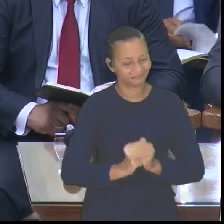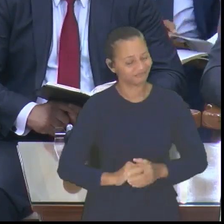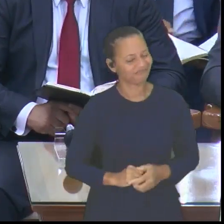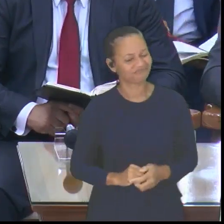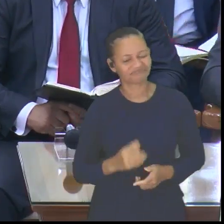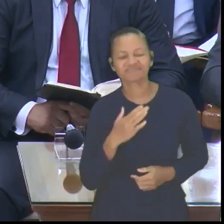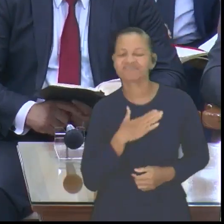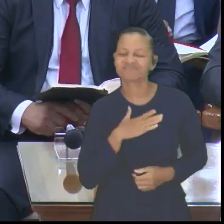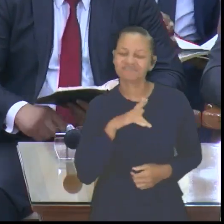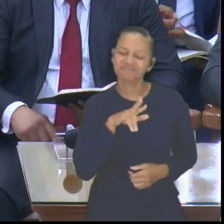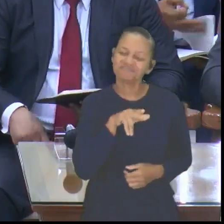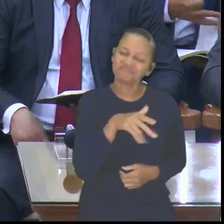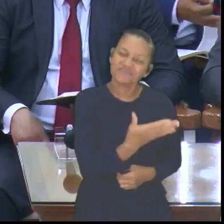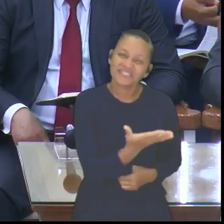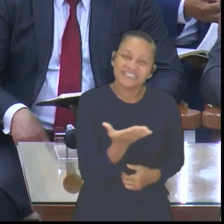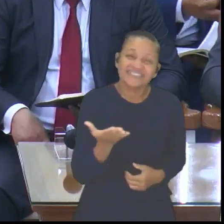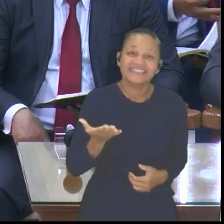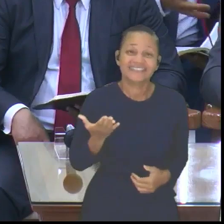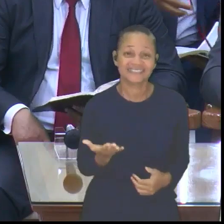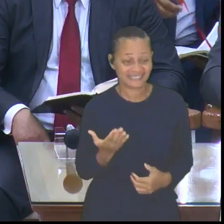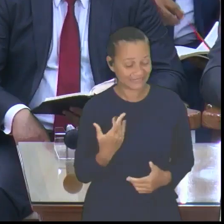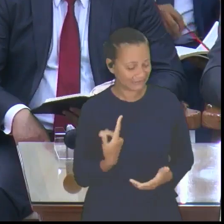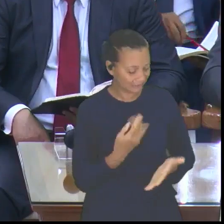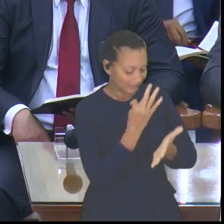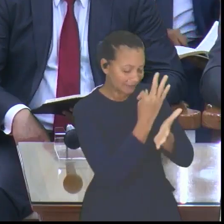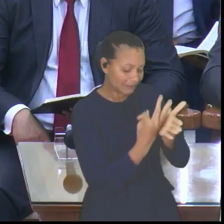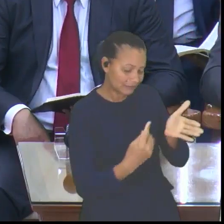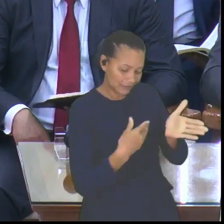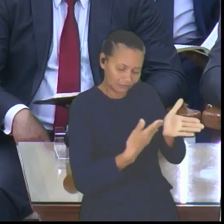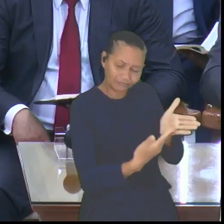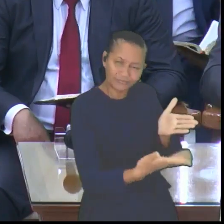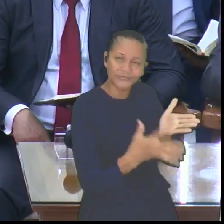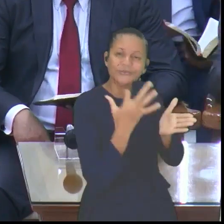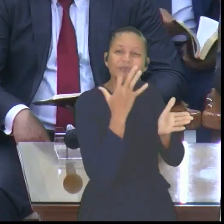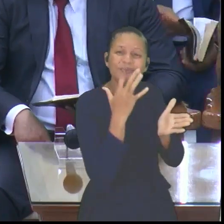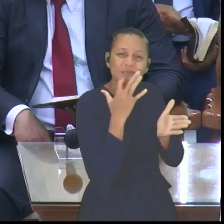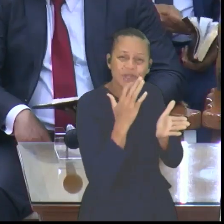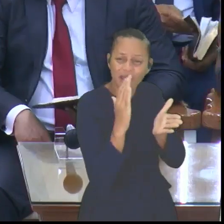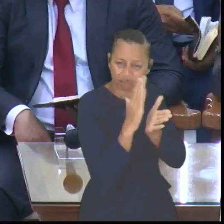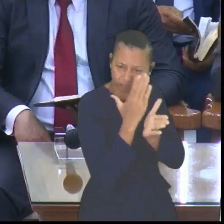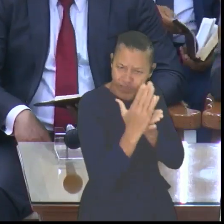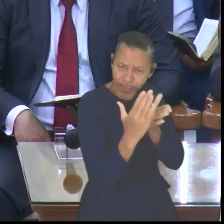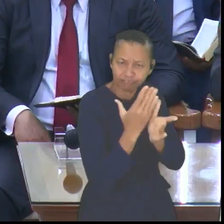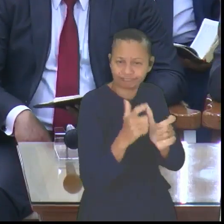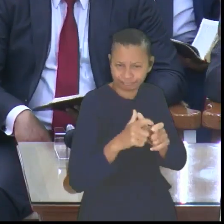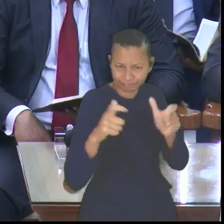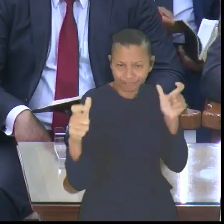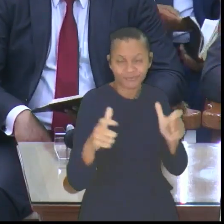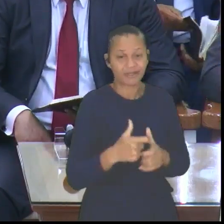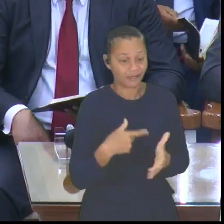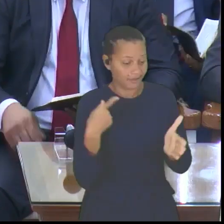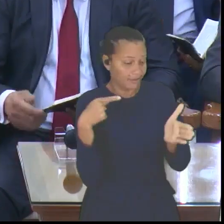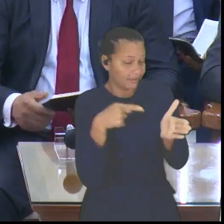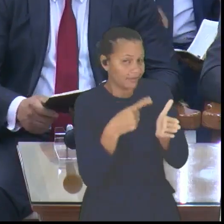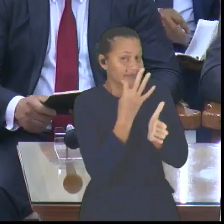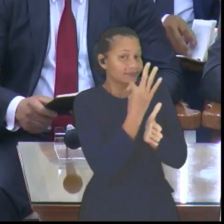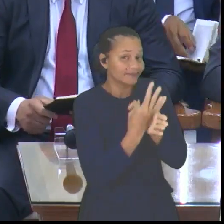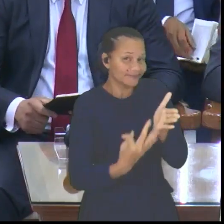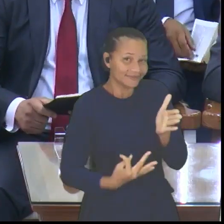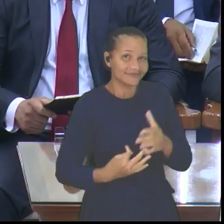Meus irmãos, estamos diante de um texto conhecido, e esse texto,